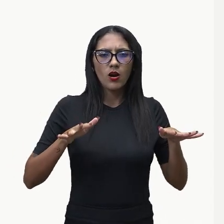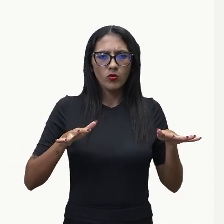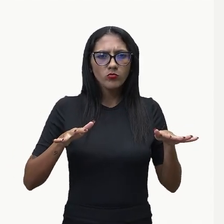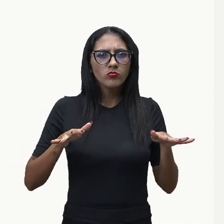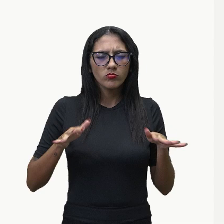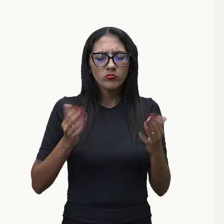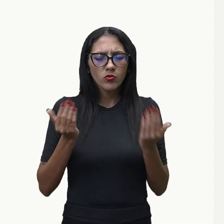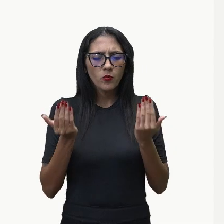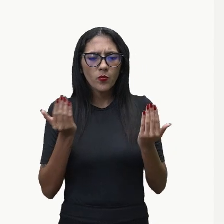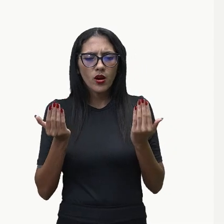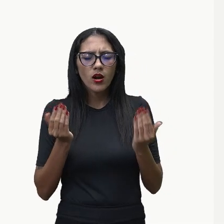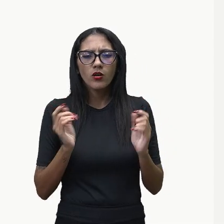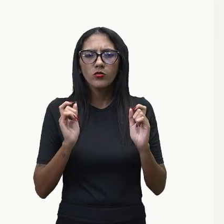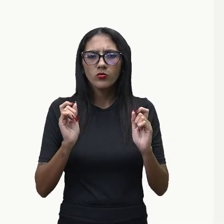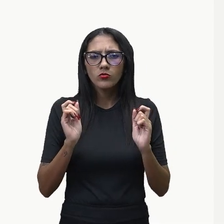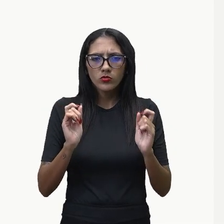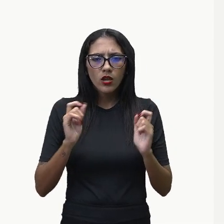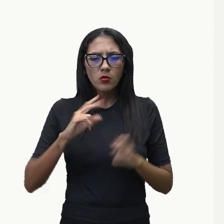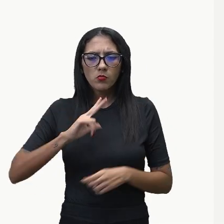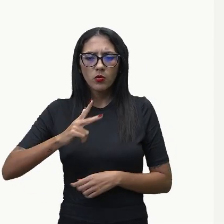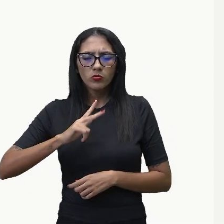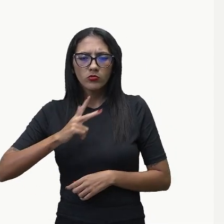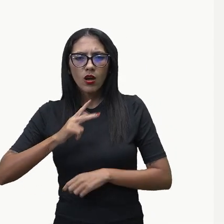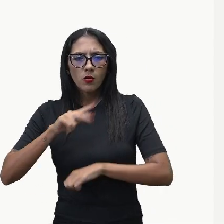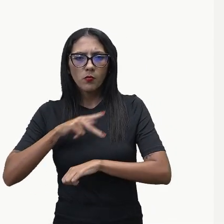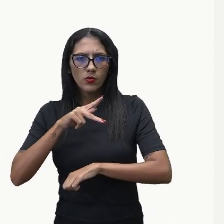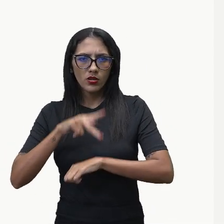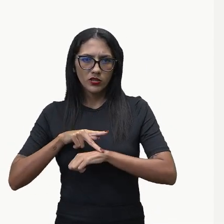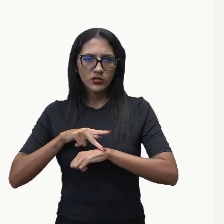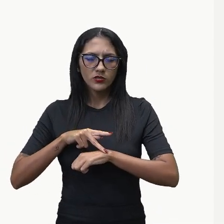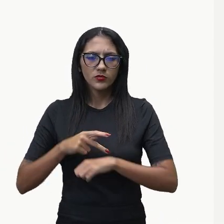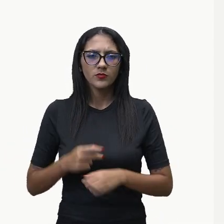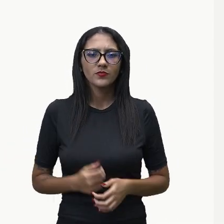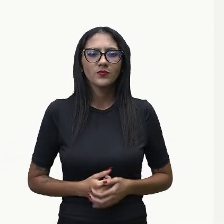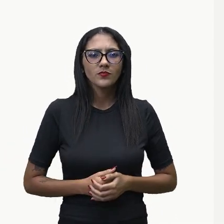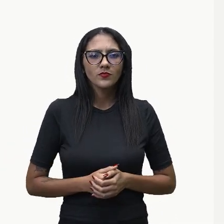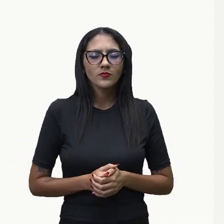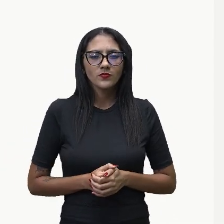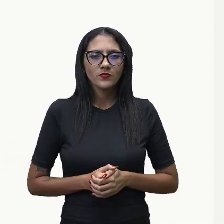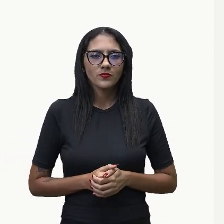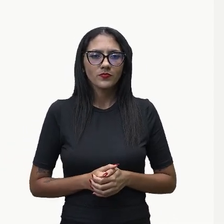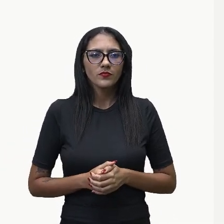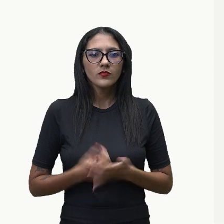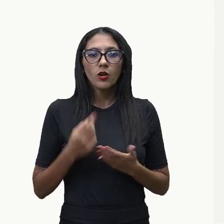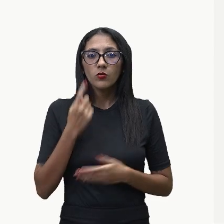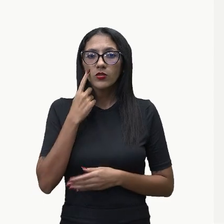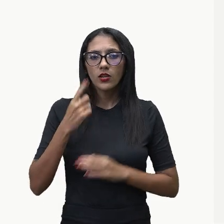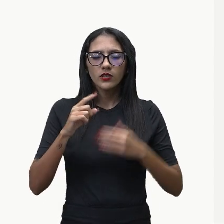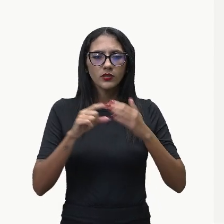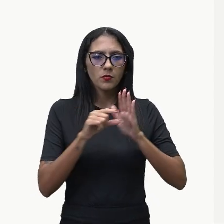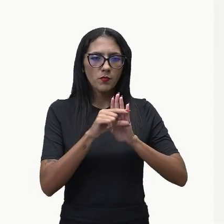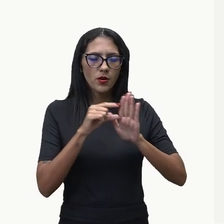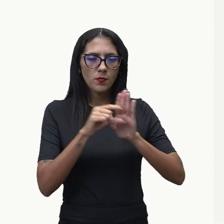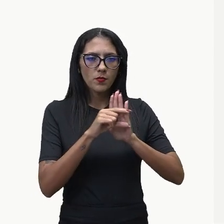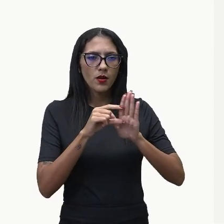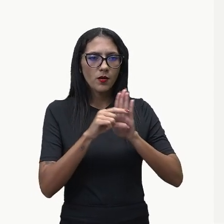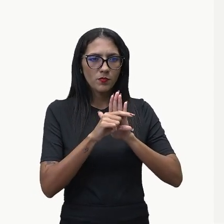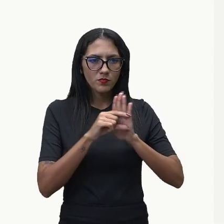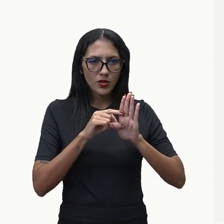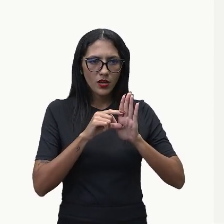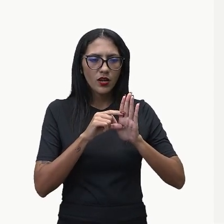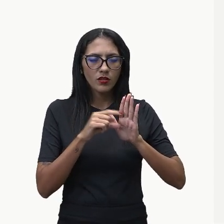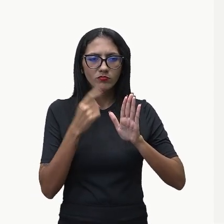lágrimas salgadas de Portugal. E observe que nesse trecho aqui deste verso, ó mar